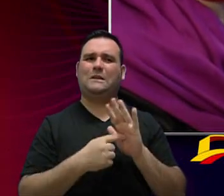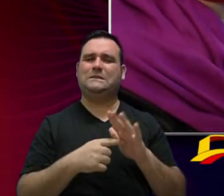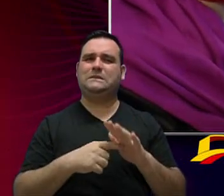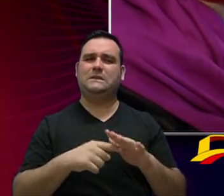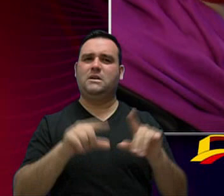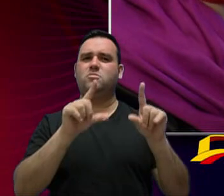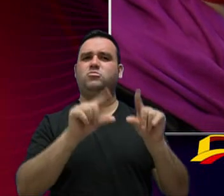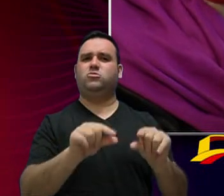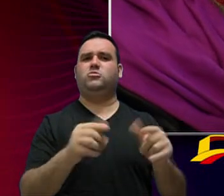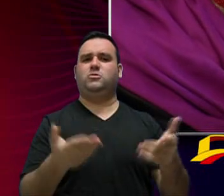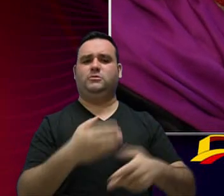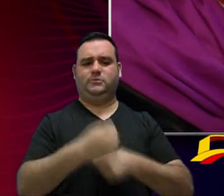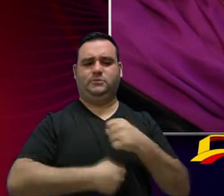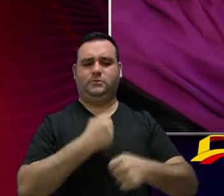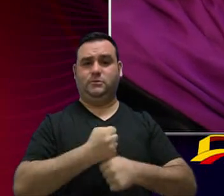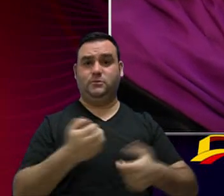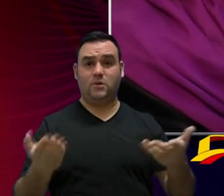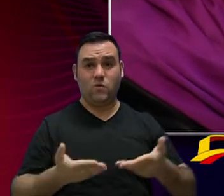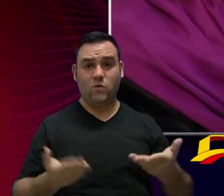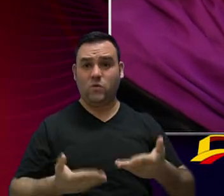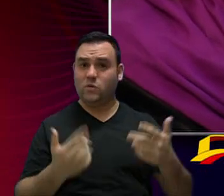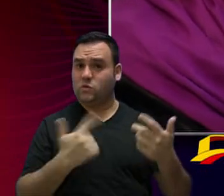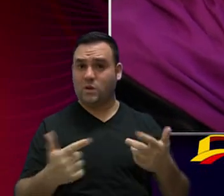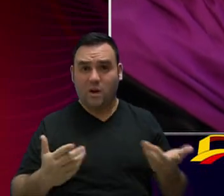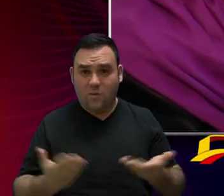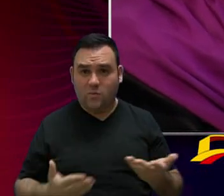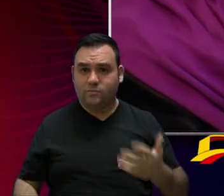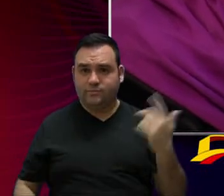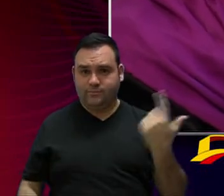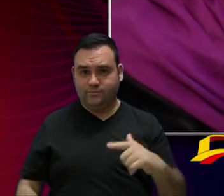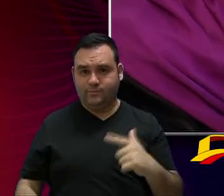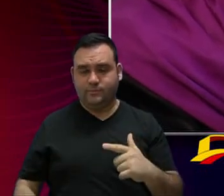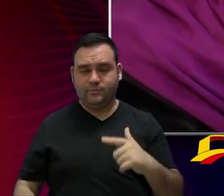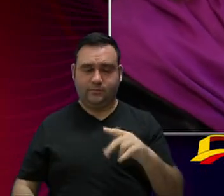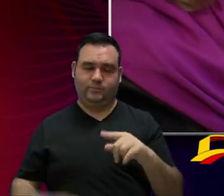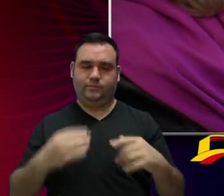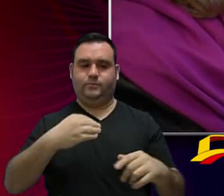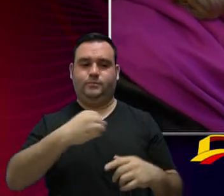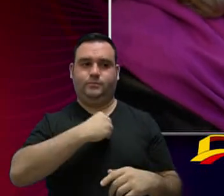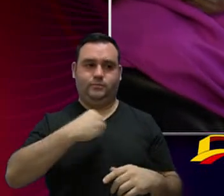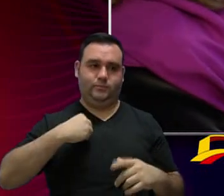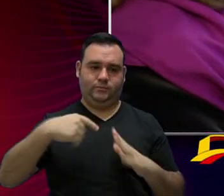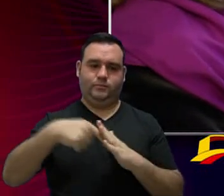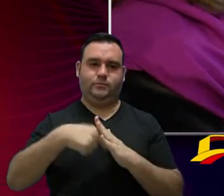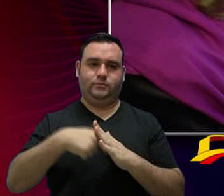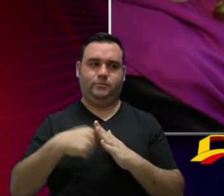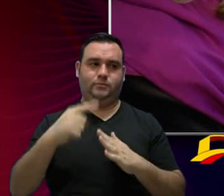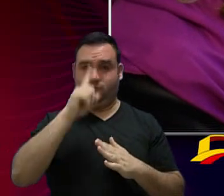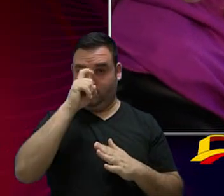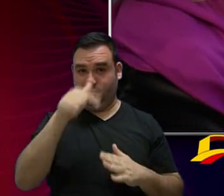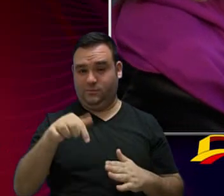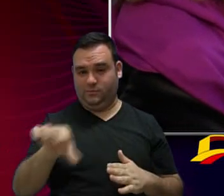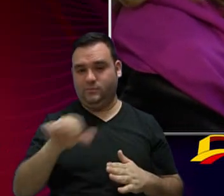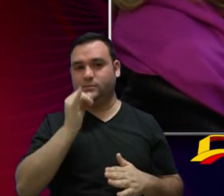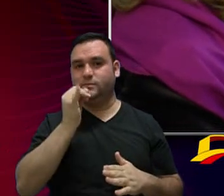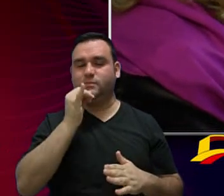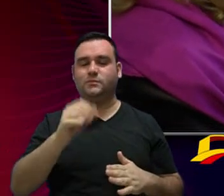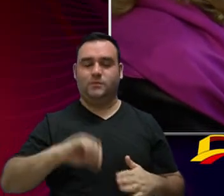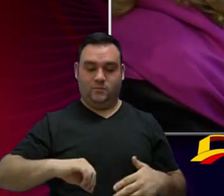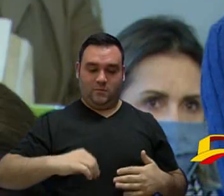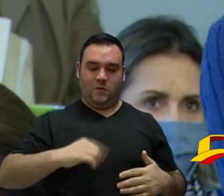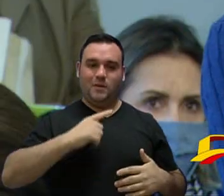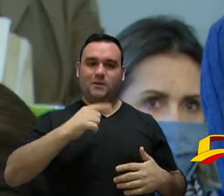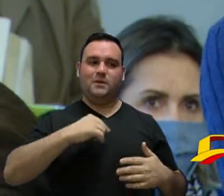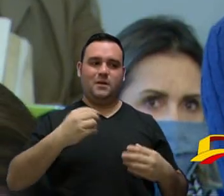muito baixos neste ano se você não estão acontecendo agora em relação aos exames que são realizados na policlínica por exemplo